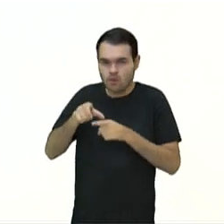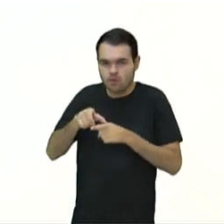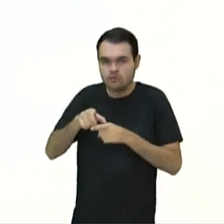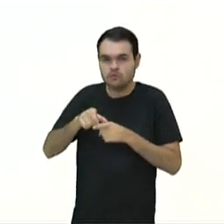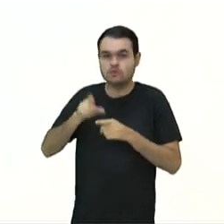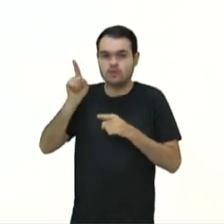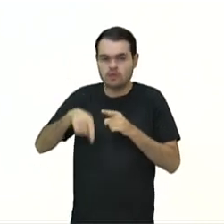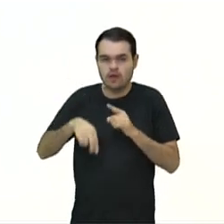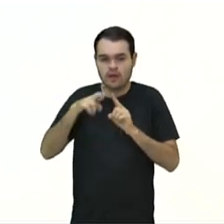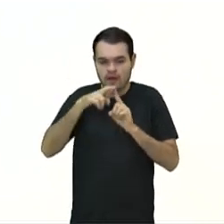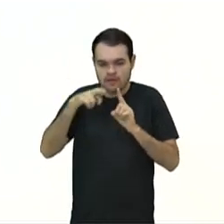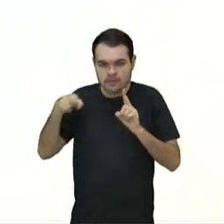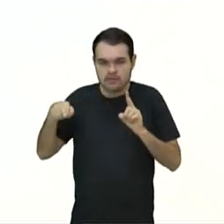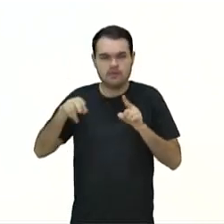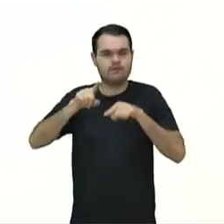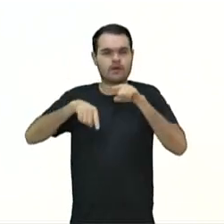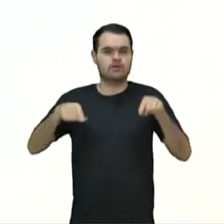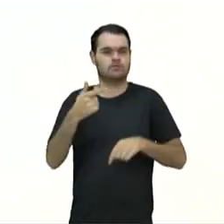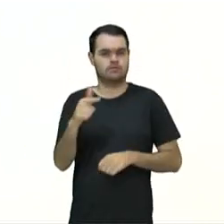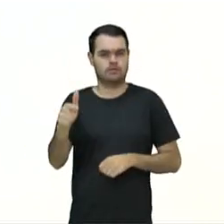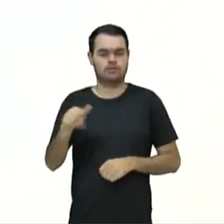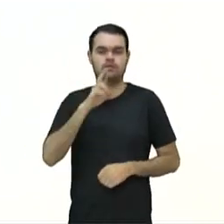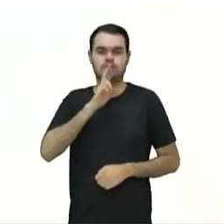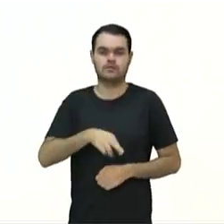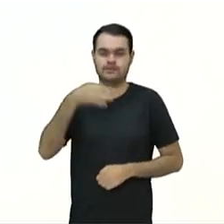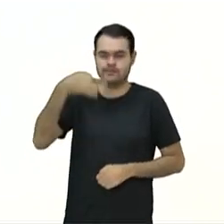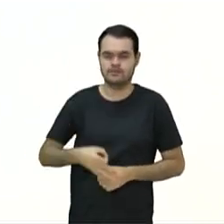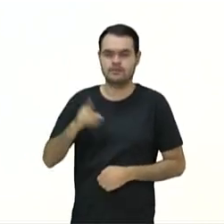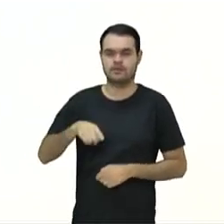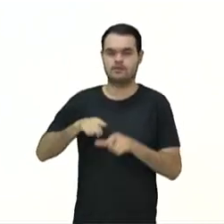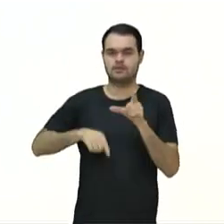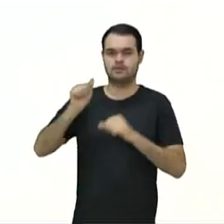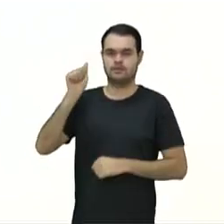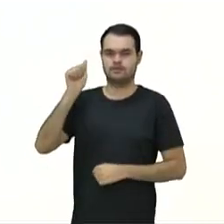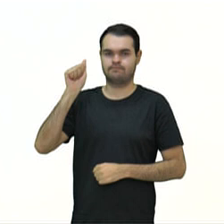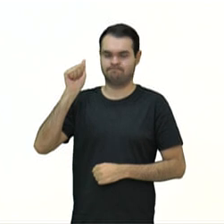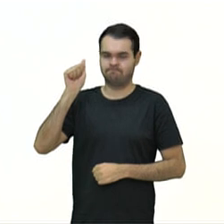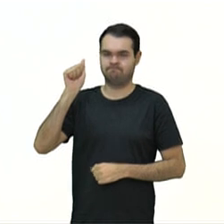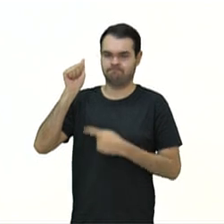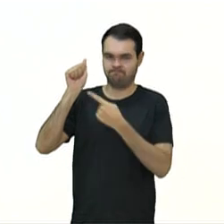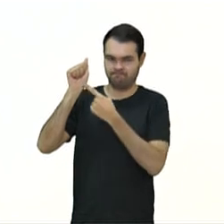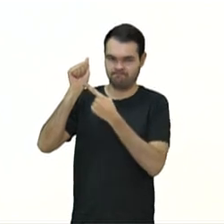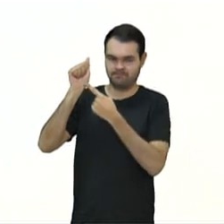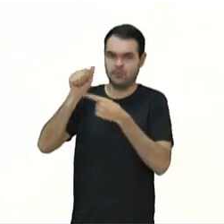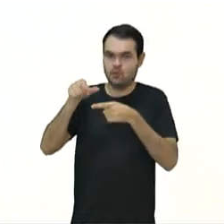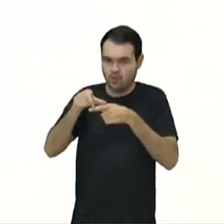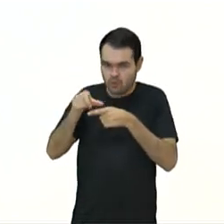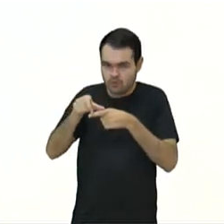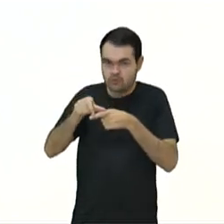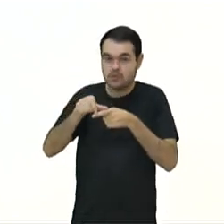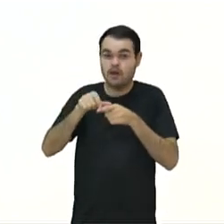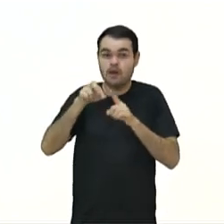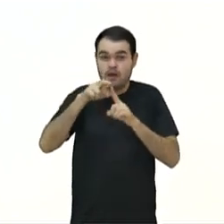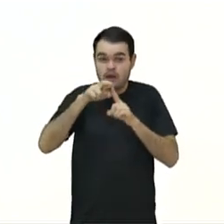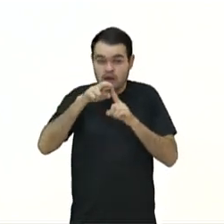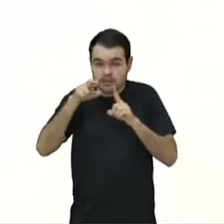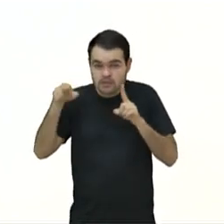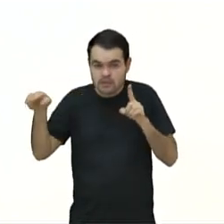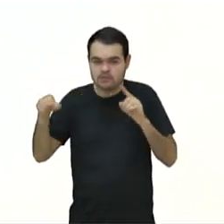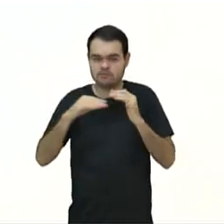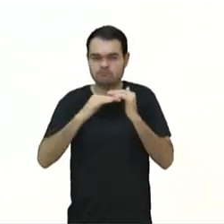cuja resistência não varia. Então, a resposta correta é a letra A, os ômicos, que a resistência se